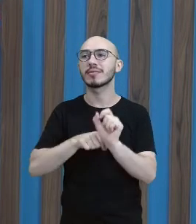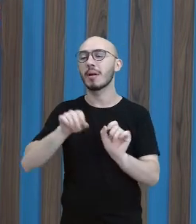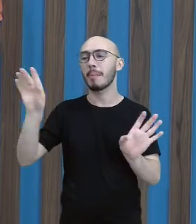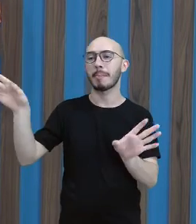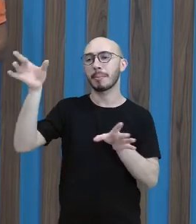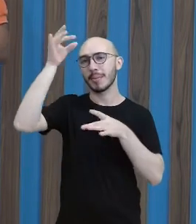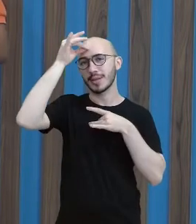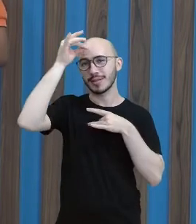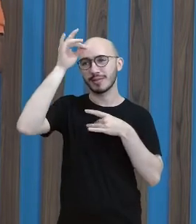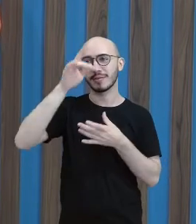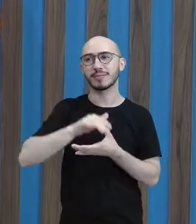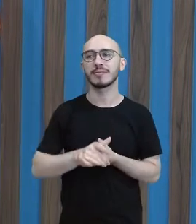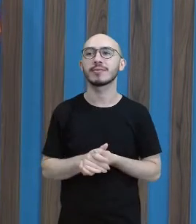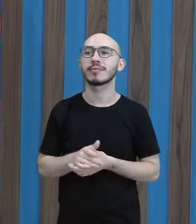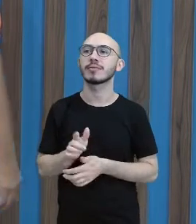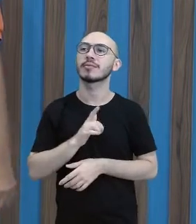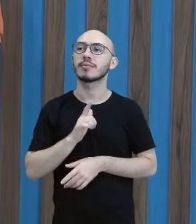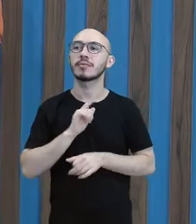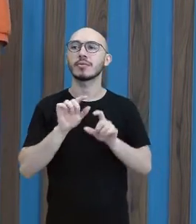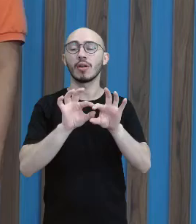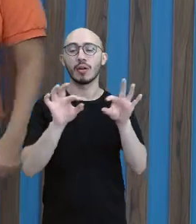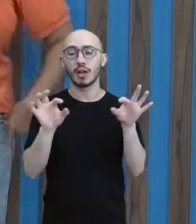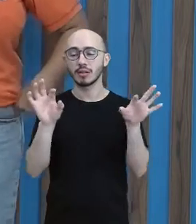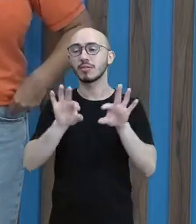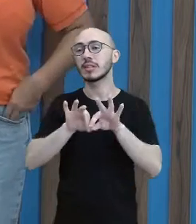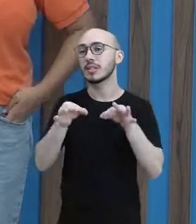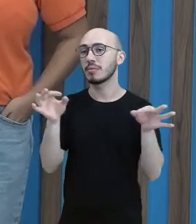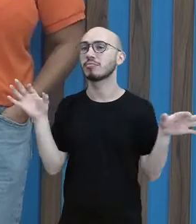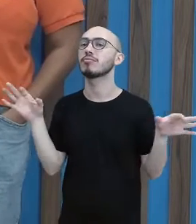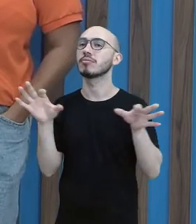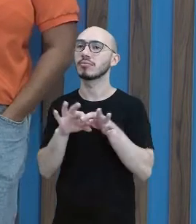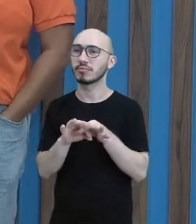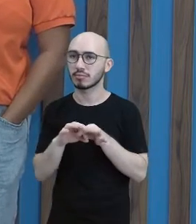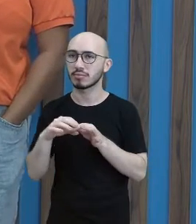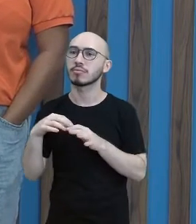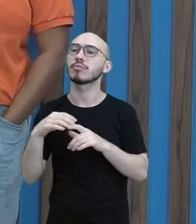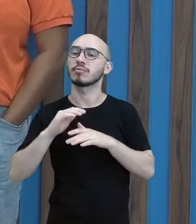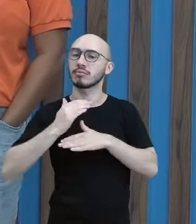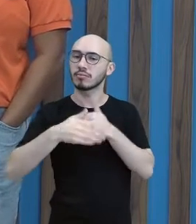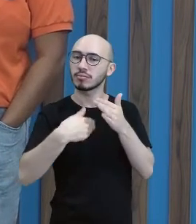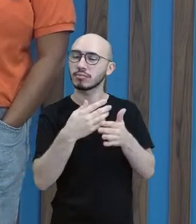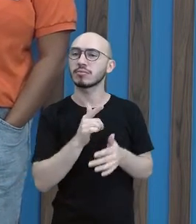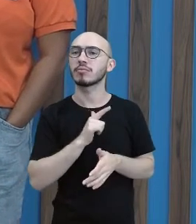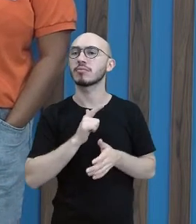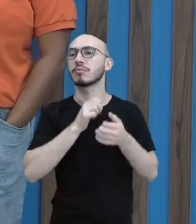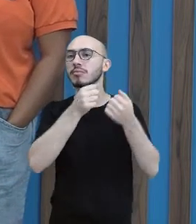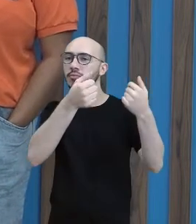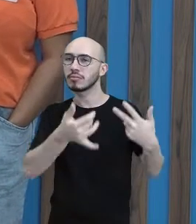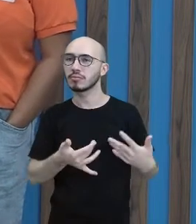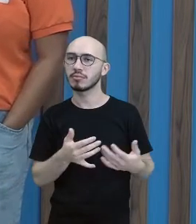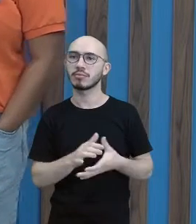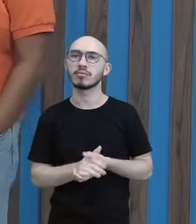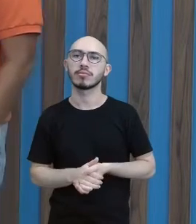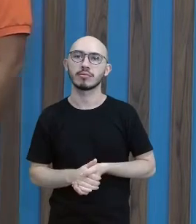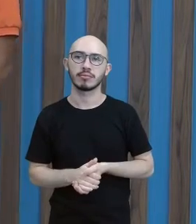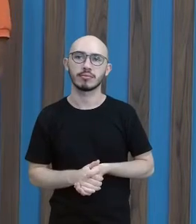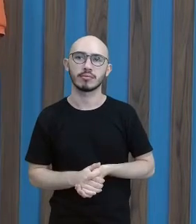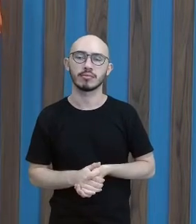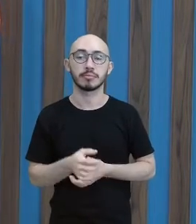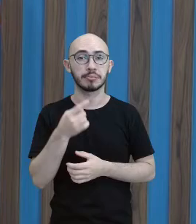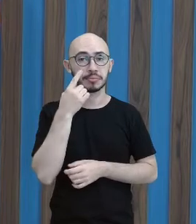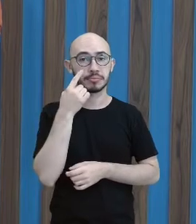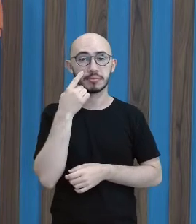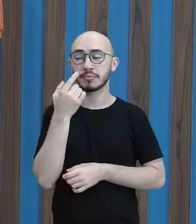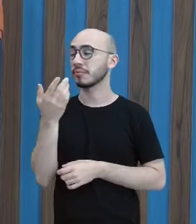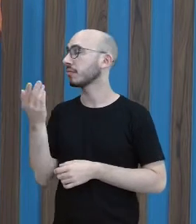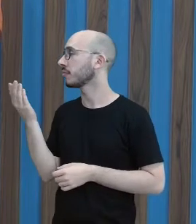personificada aqui em uma oração subordinada adjetiva desenvolvida, explicativa, tá? aqui, ó,